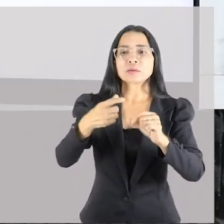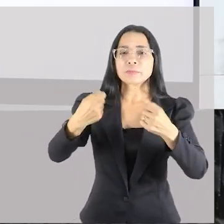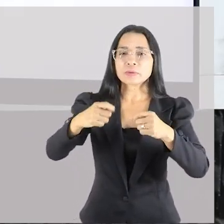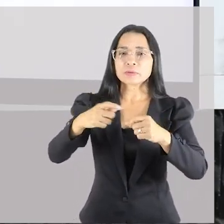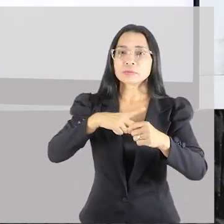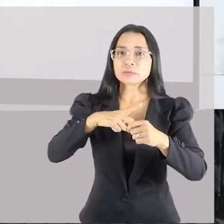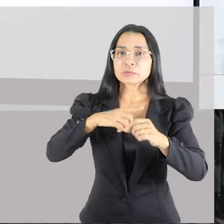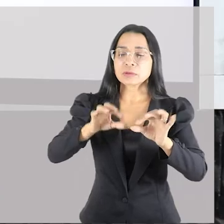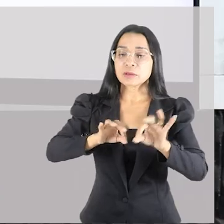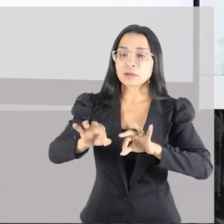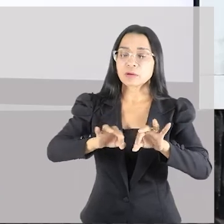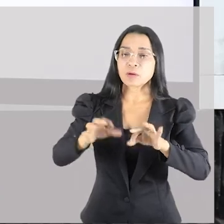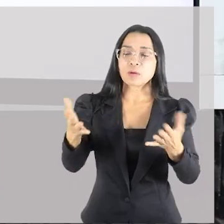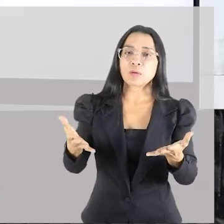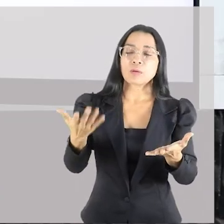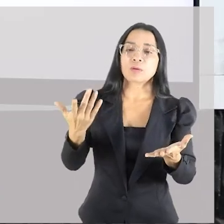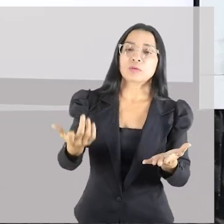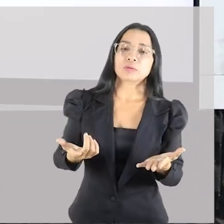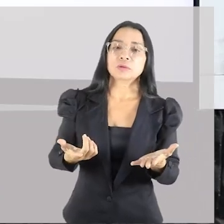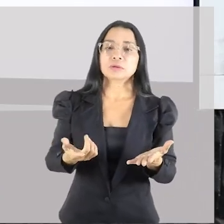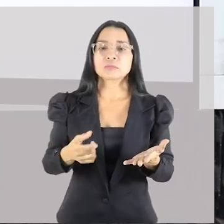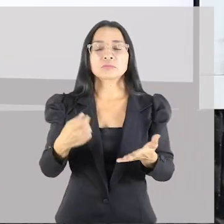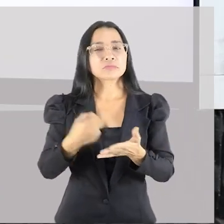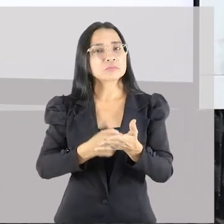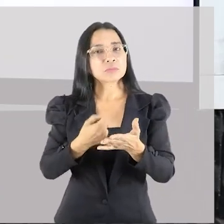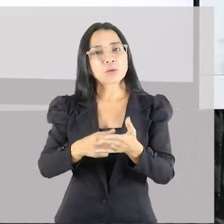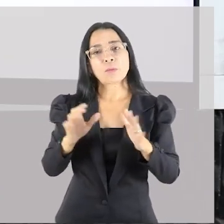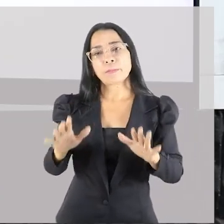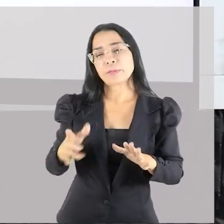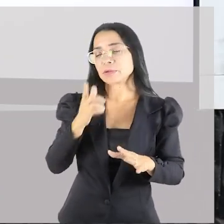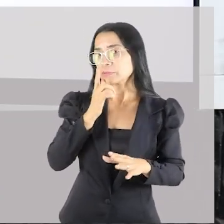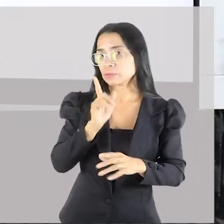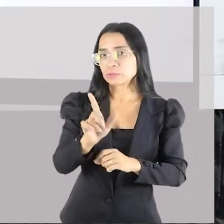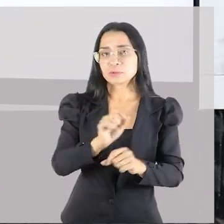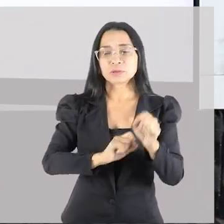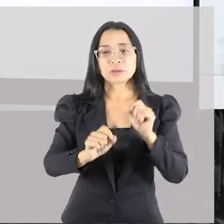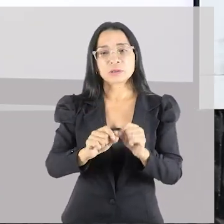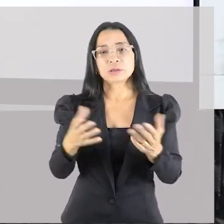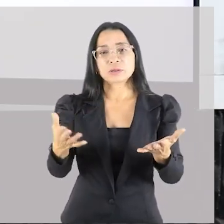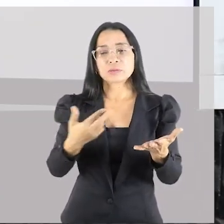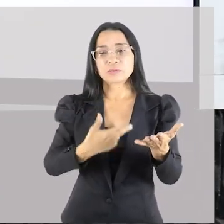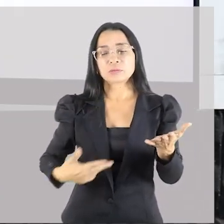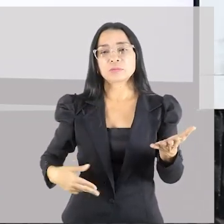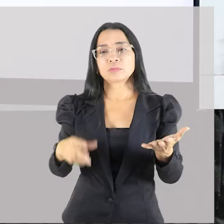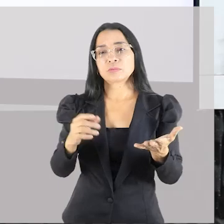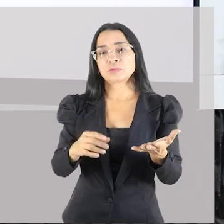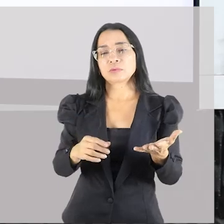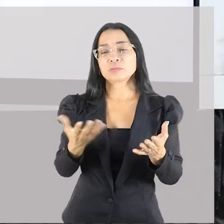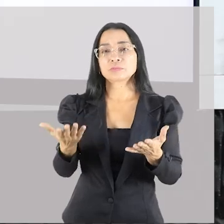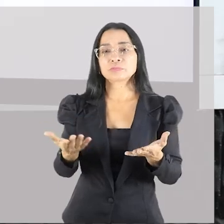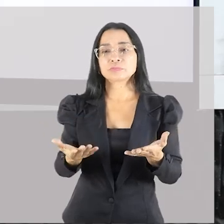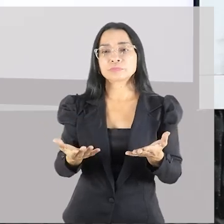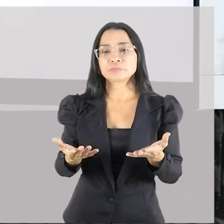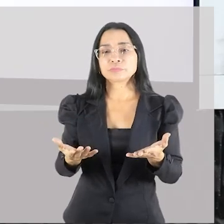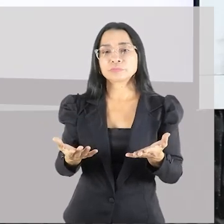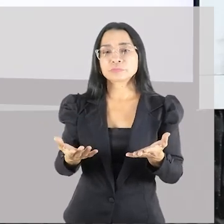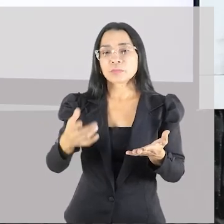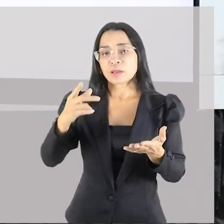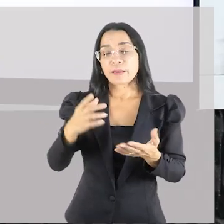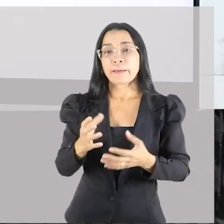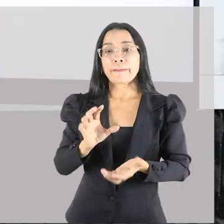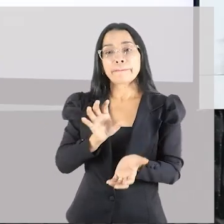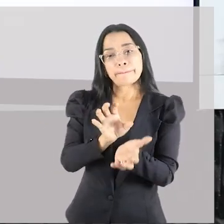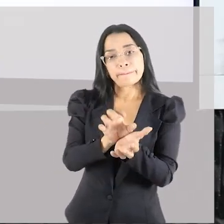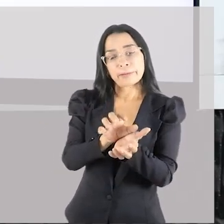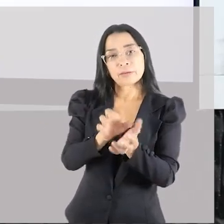Equador tentou, mas não conseguiu emplacar de fato essa república, chegou a instituir uma república lá em Pernambuco, em Recife,